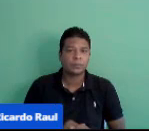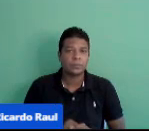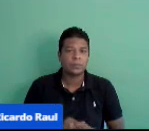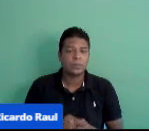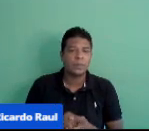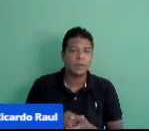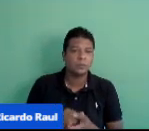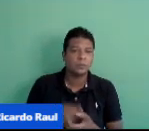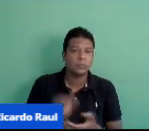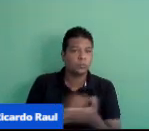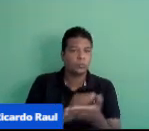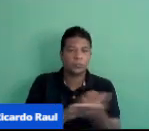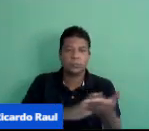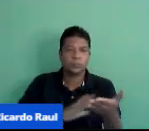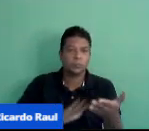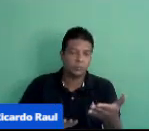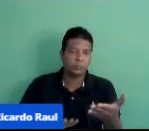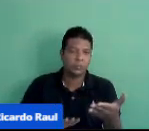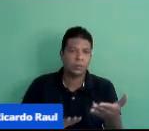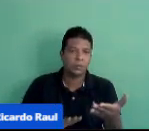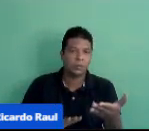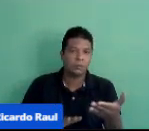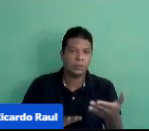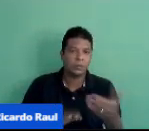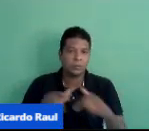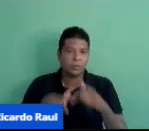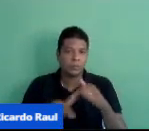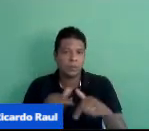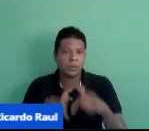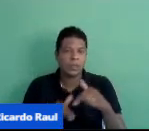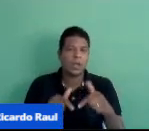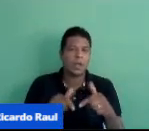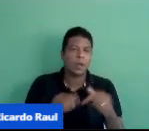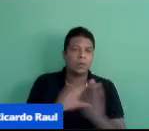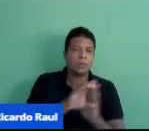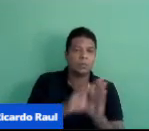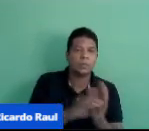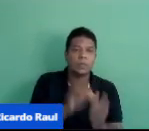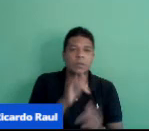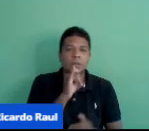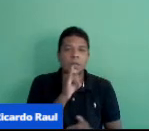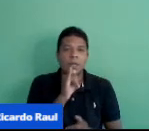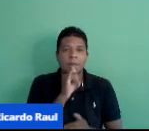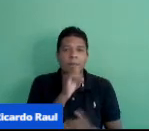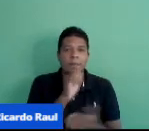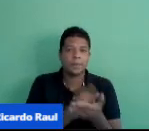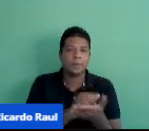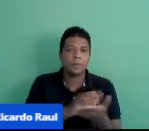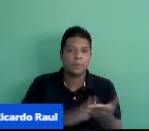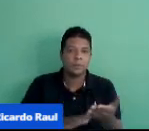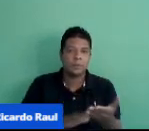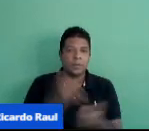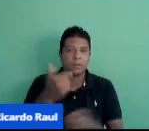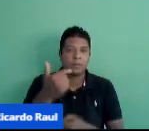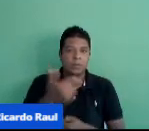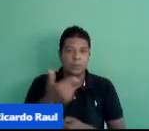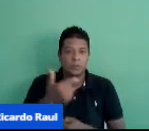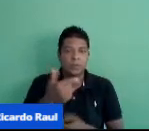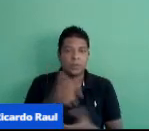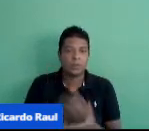atividade, eu trabalho o conteúdo envolvido antes, né? Por exemplo, teve uma atividade no caderno 2 sobre